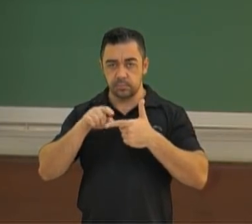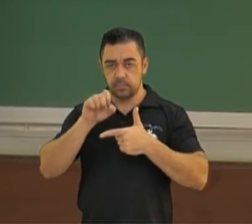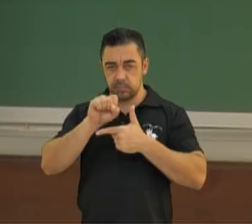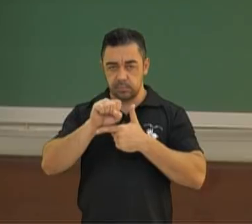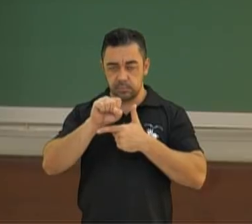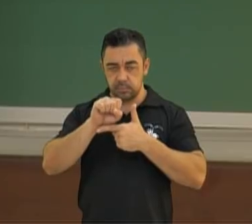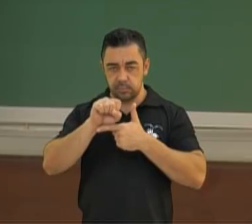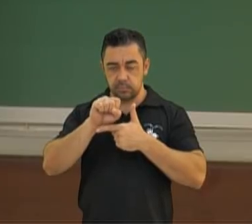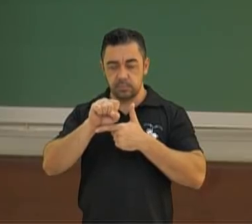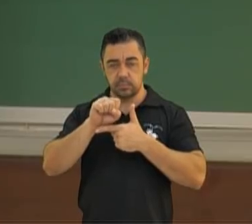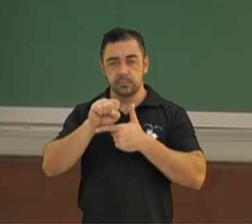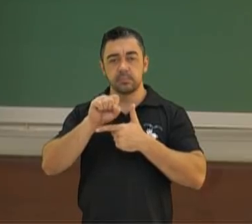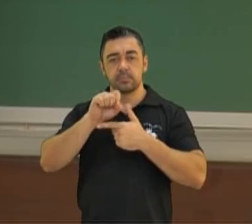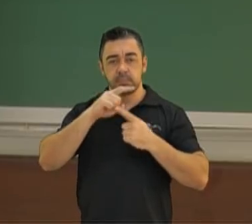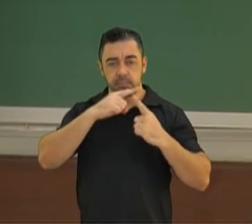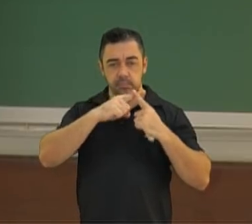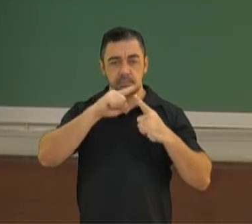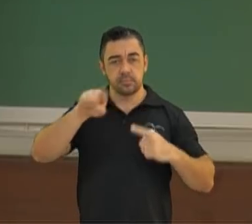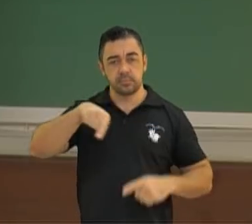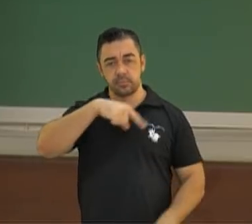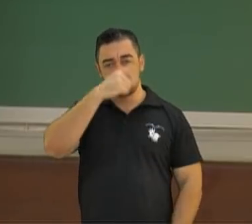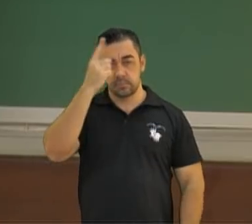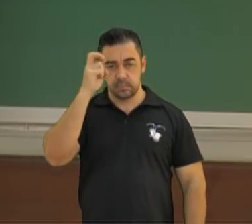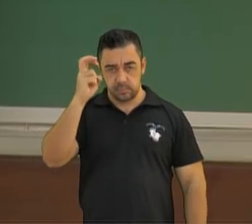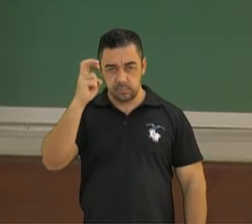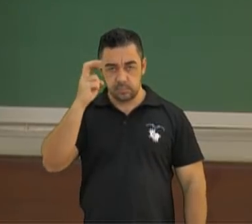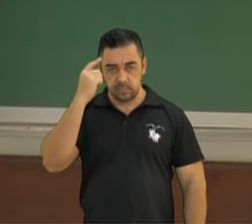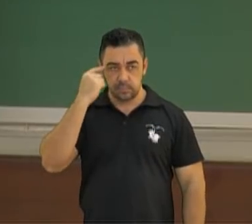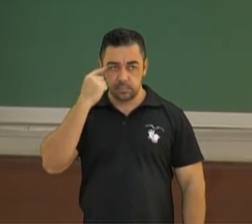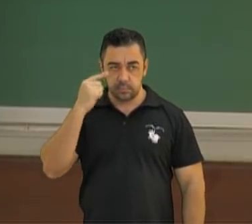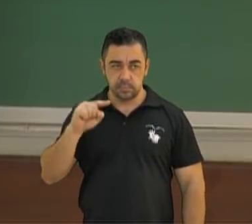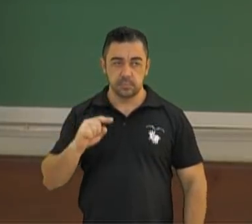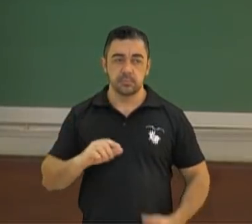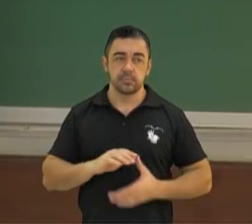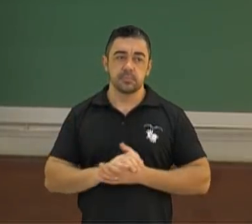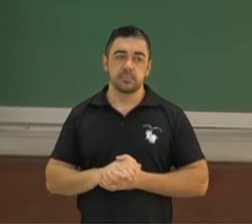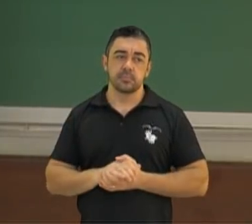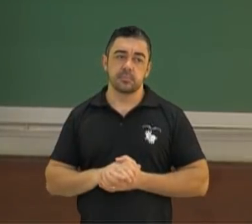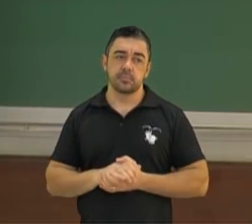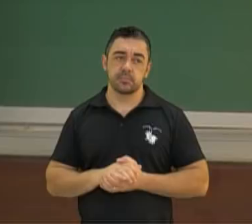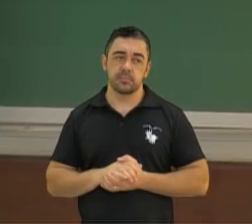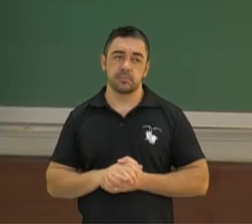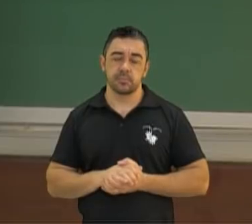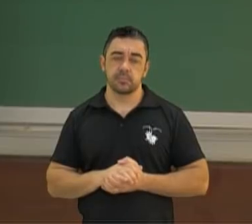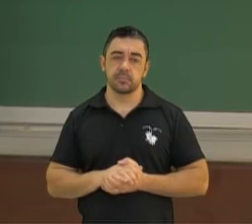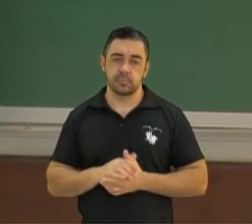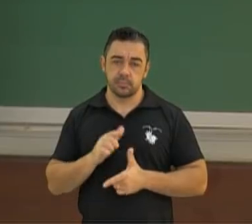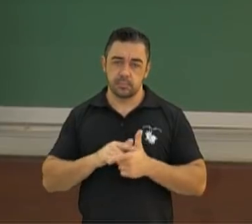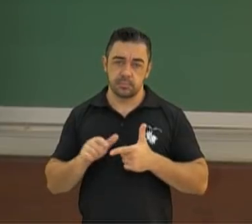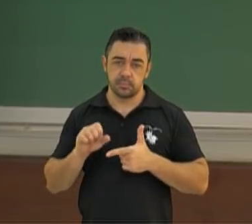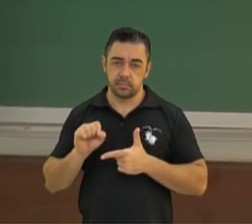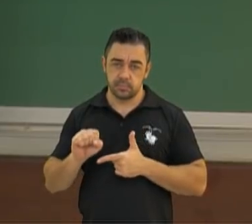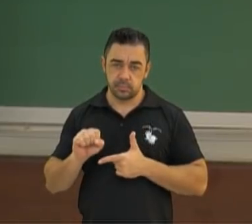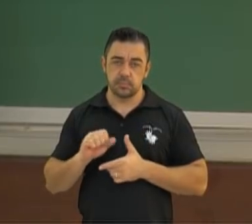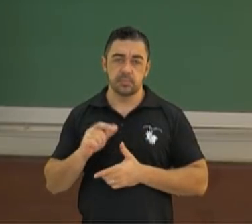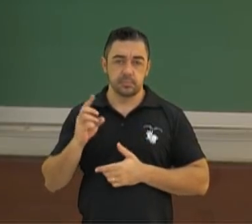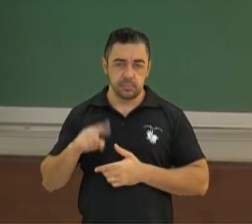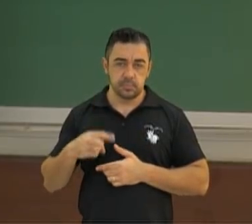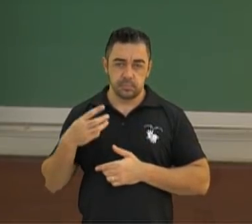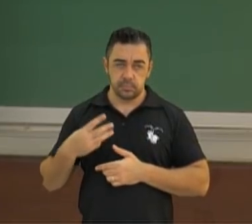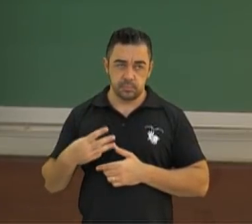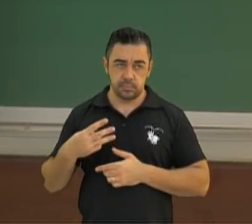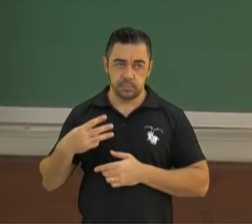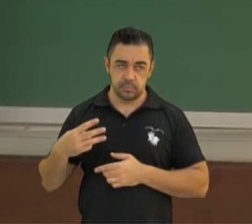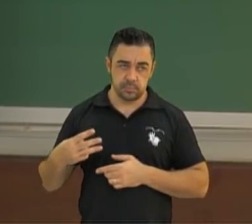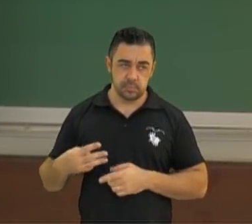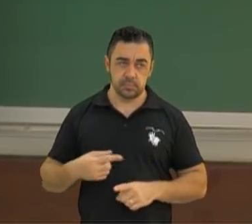por 8 e multiplico por 5. Então, a professora pegou esse 24 e dividiu por 8, que vai dar 3.